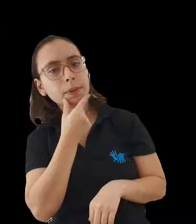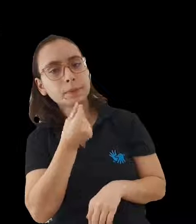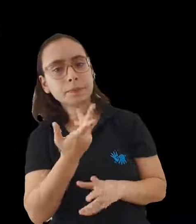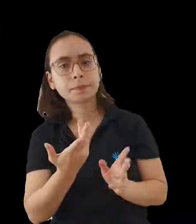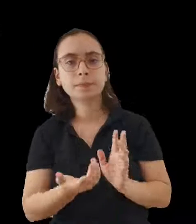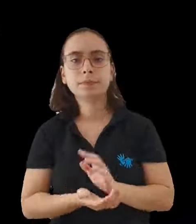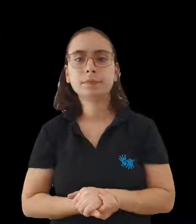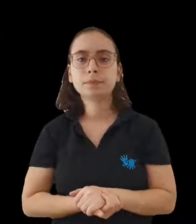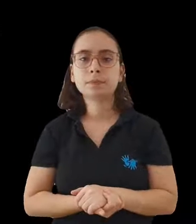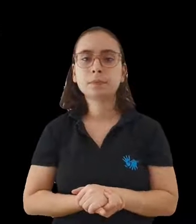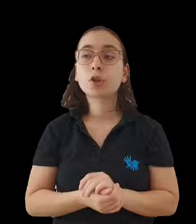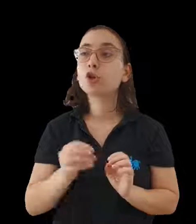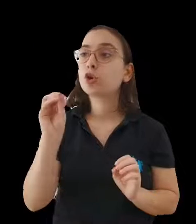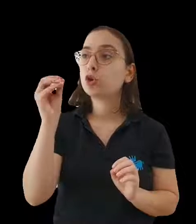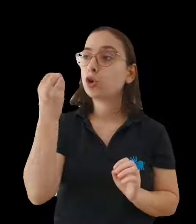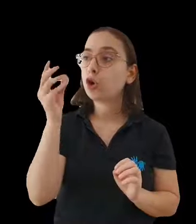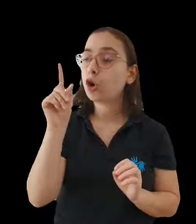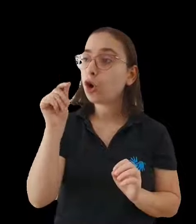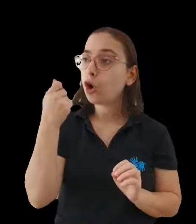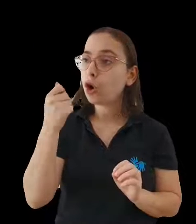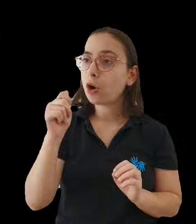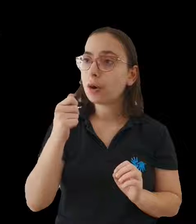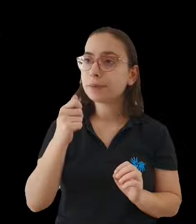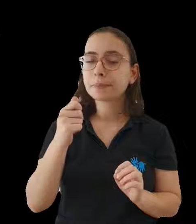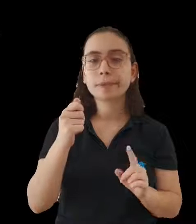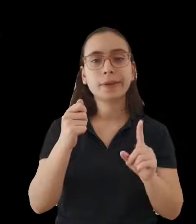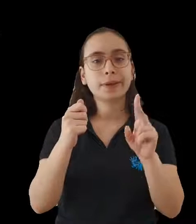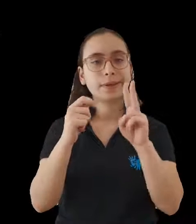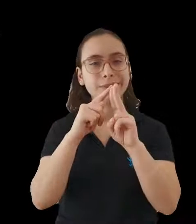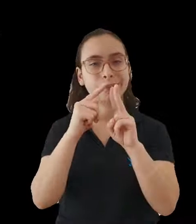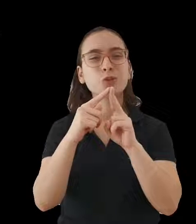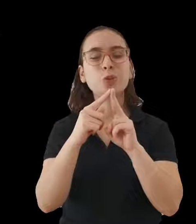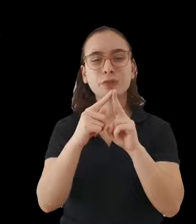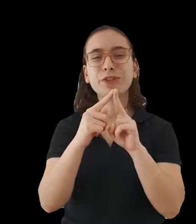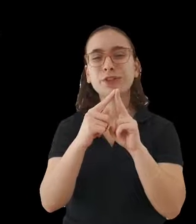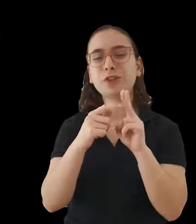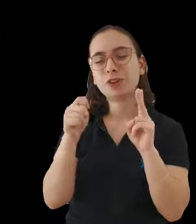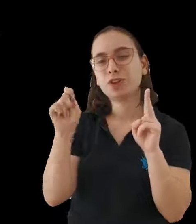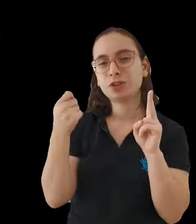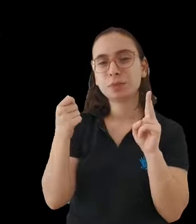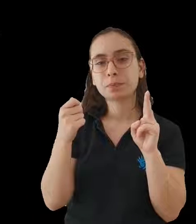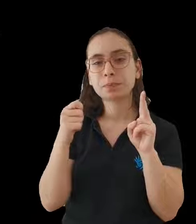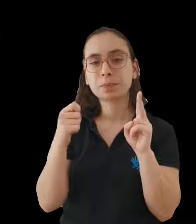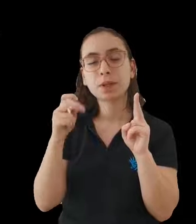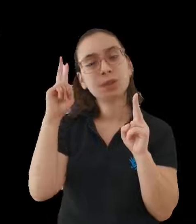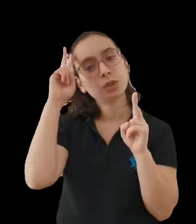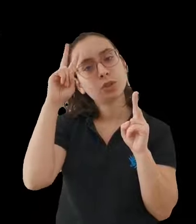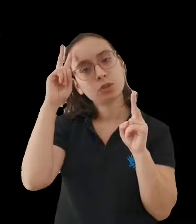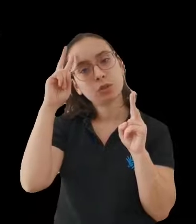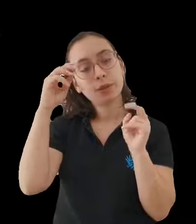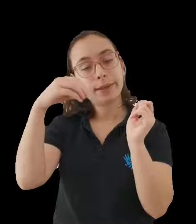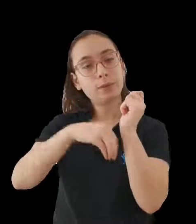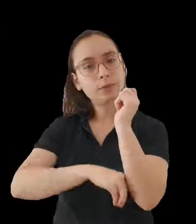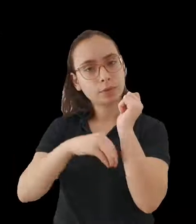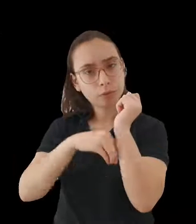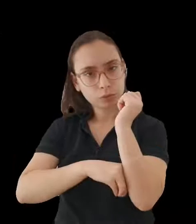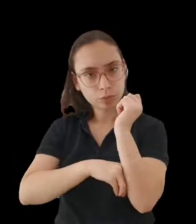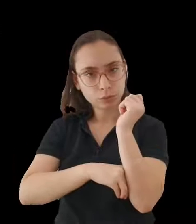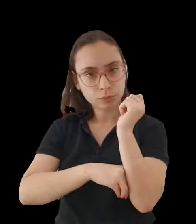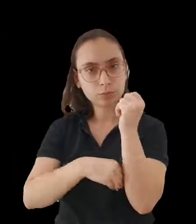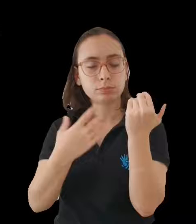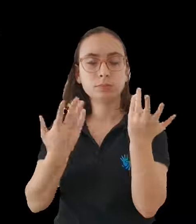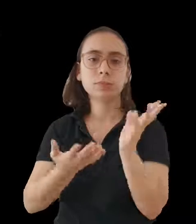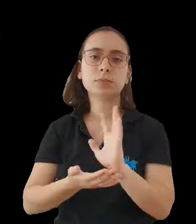O rapaz, ele tem duas versões, porque em determinado momento do conto, ele vai ficar escondido, tá?